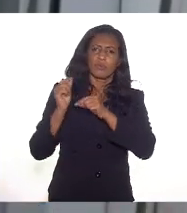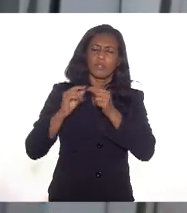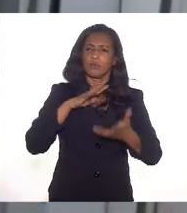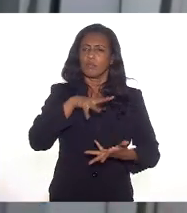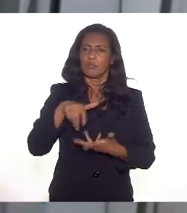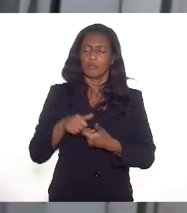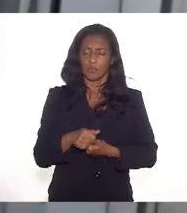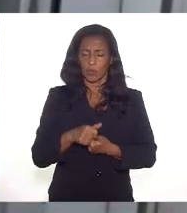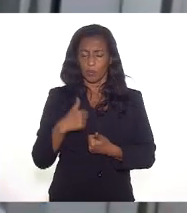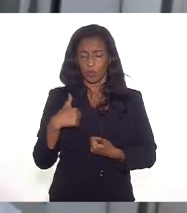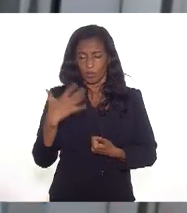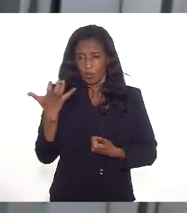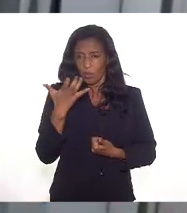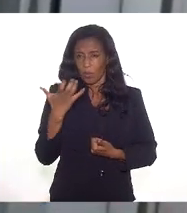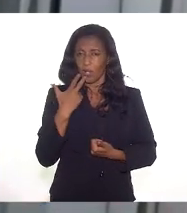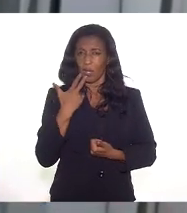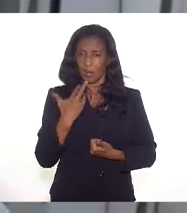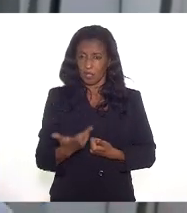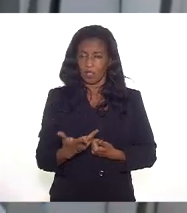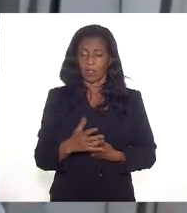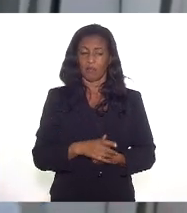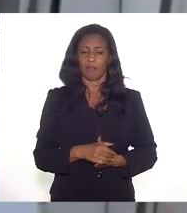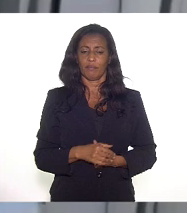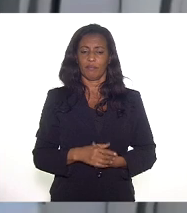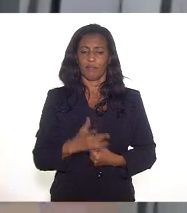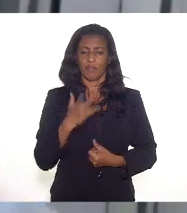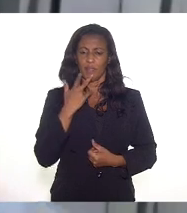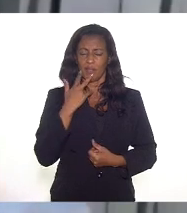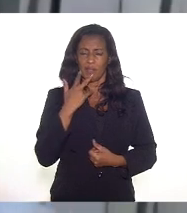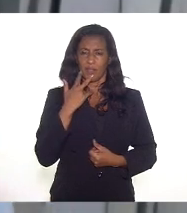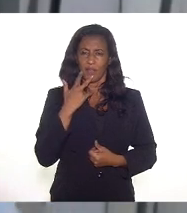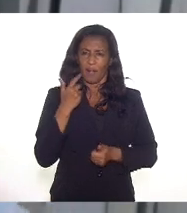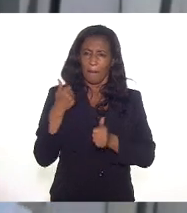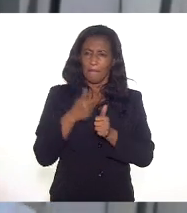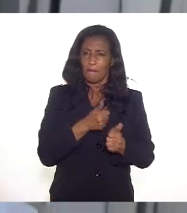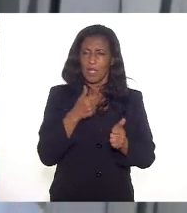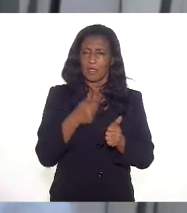Portanto, eu quero aqui reverberar e dizer da